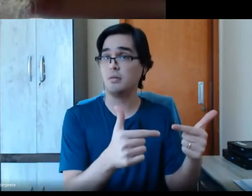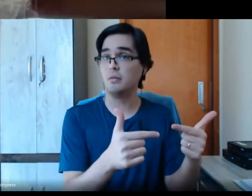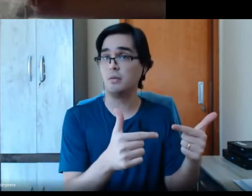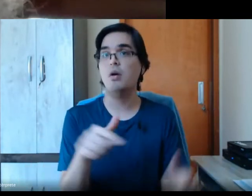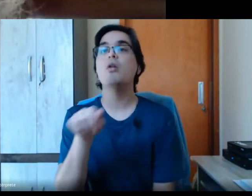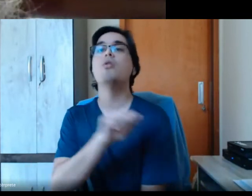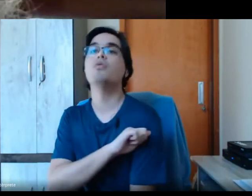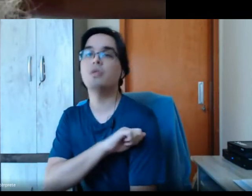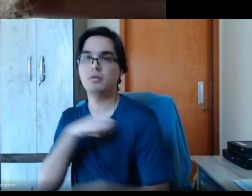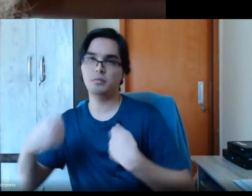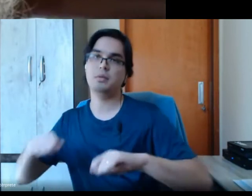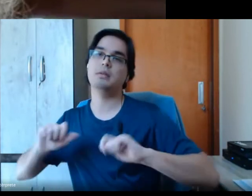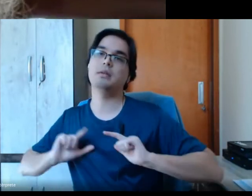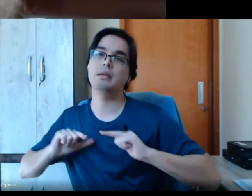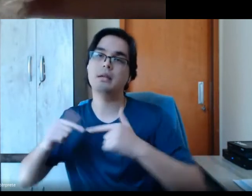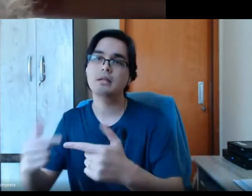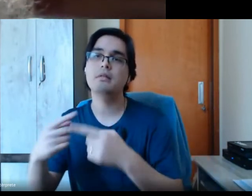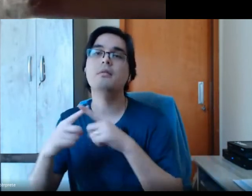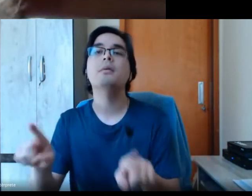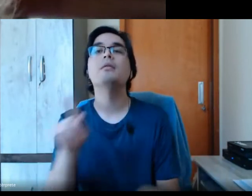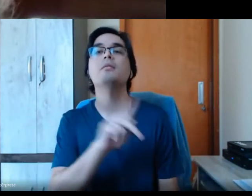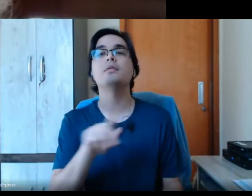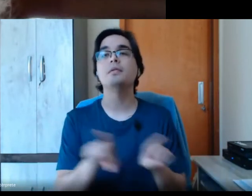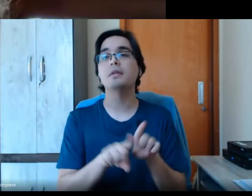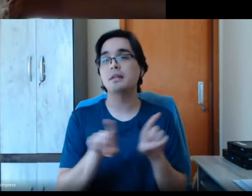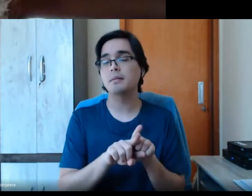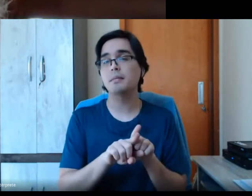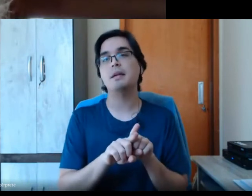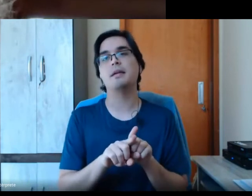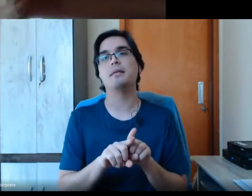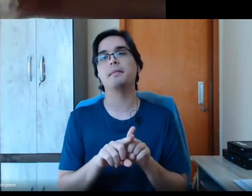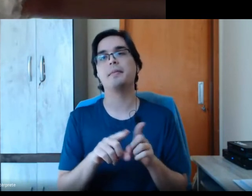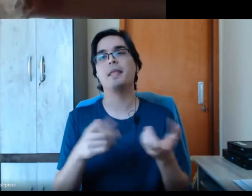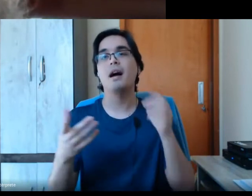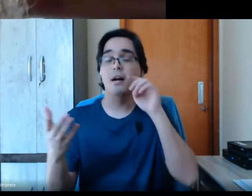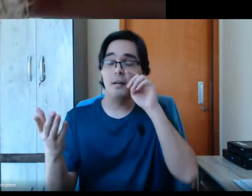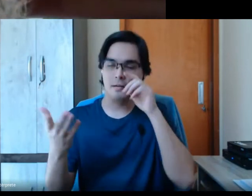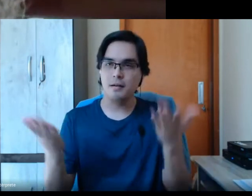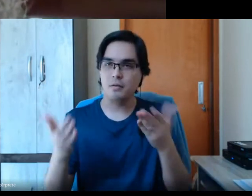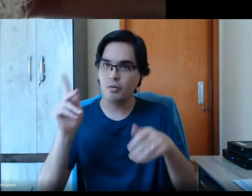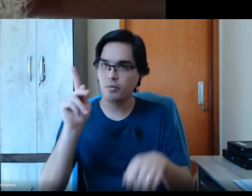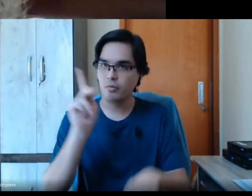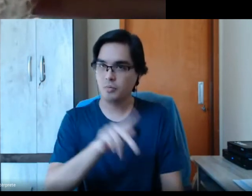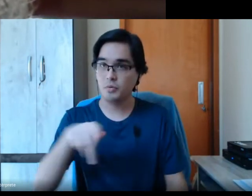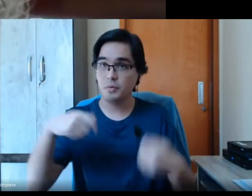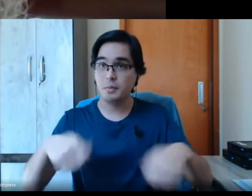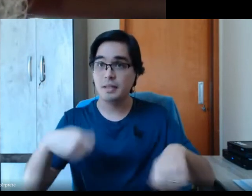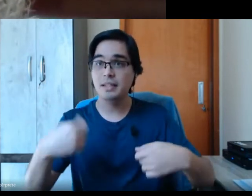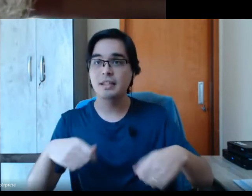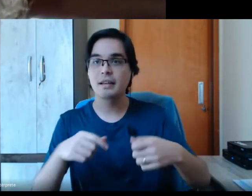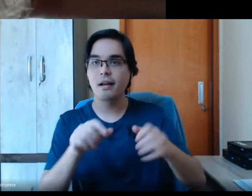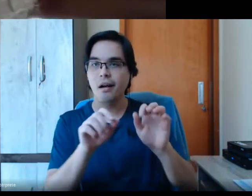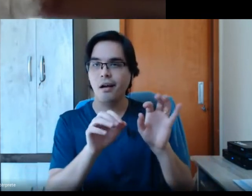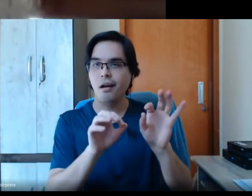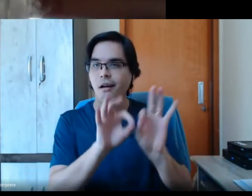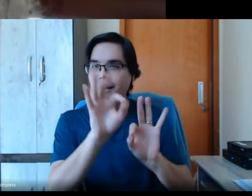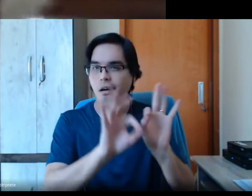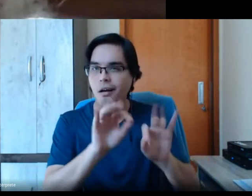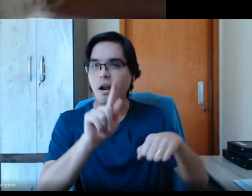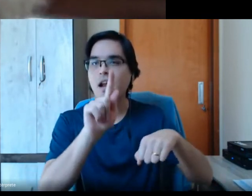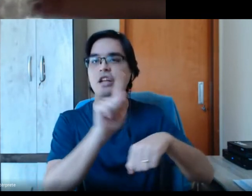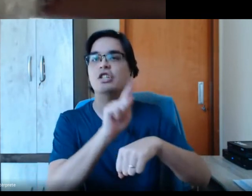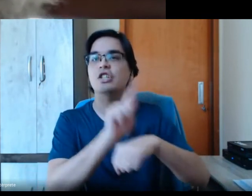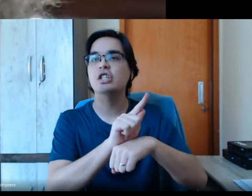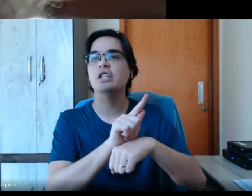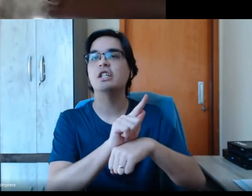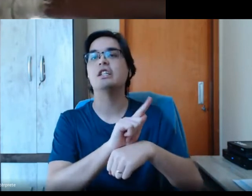oferta condensada. Vai haver integração entre as disciplinas? Por exemplo, o aluno pode entregar uma atividade para um professor e para outro ao mesmo